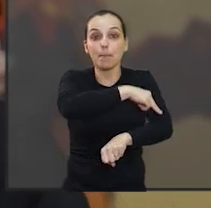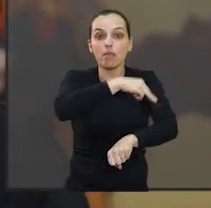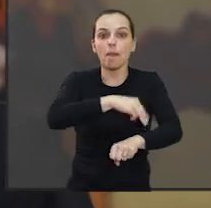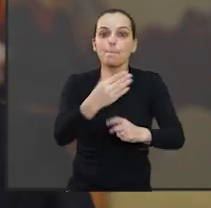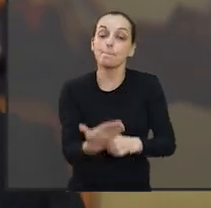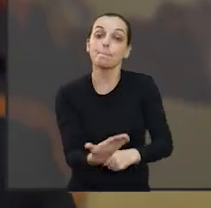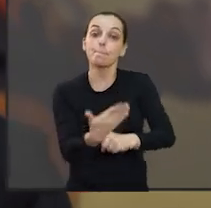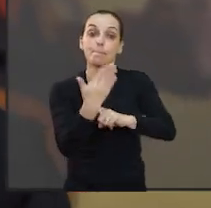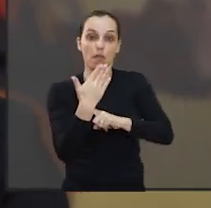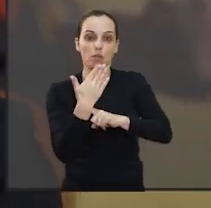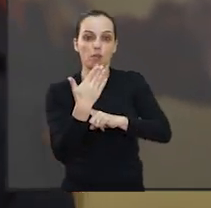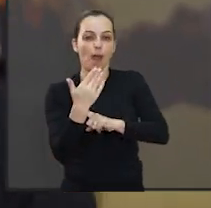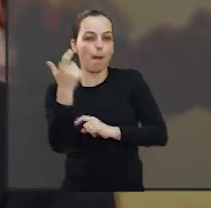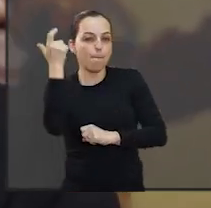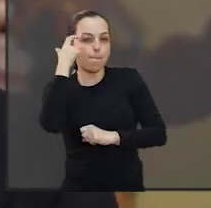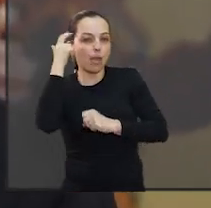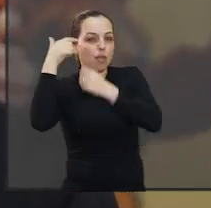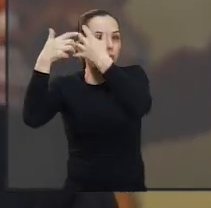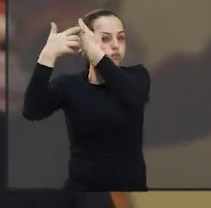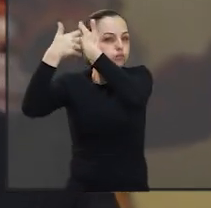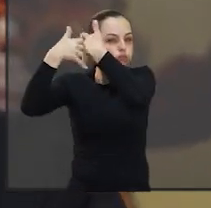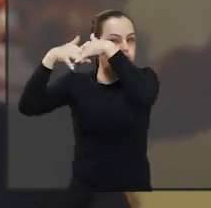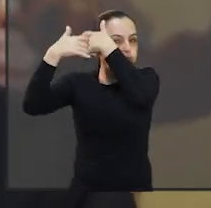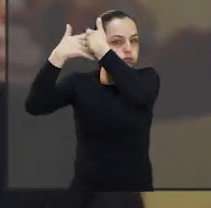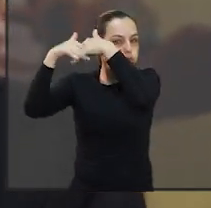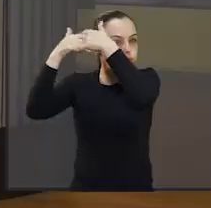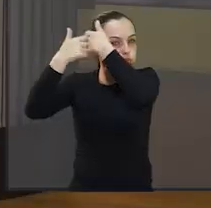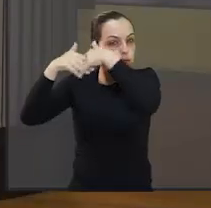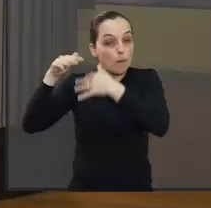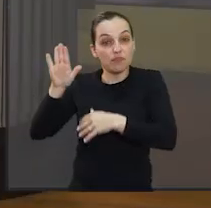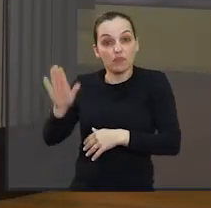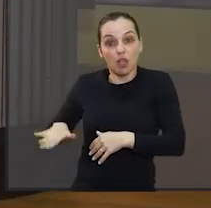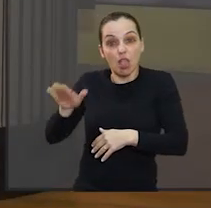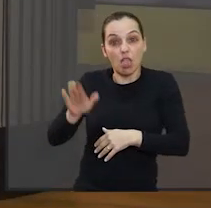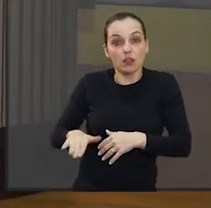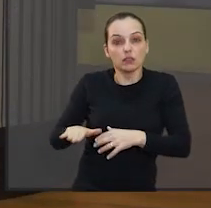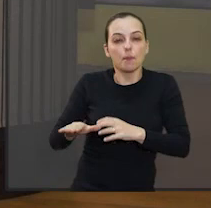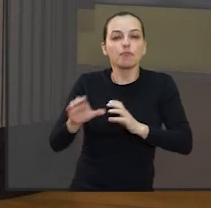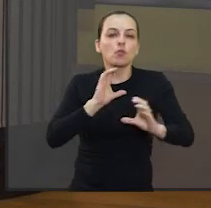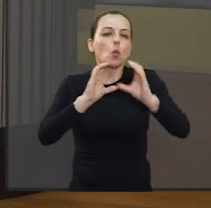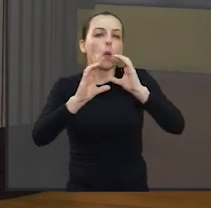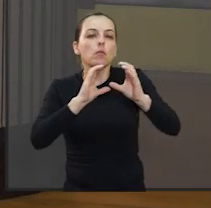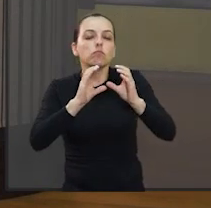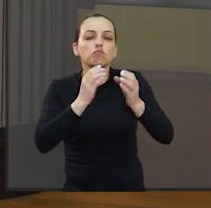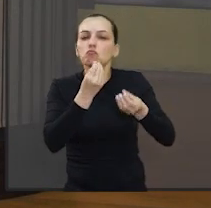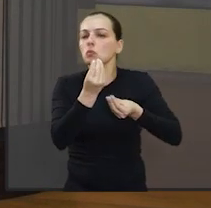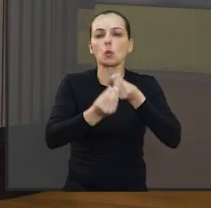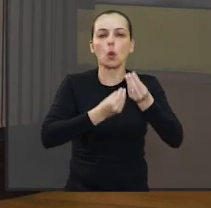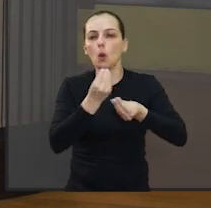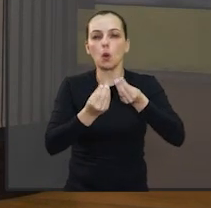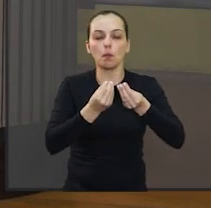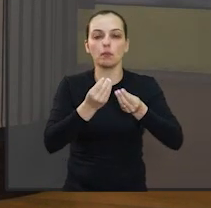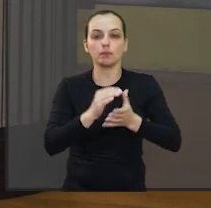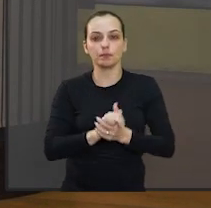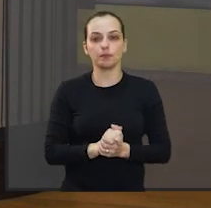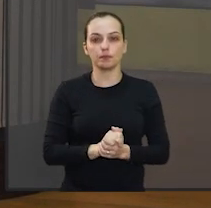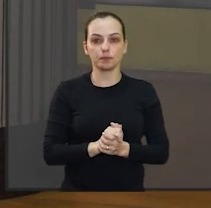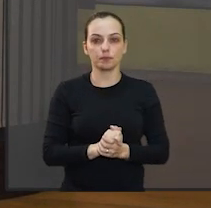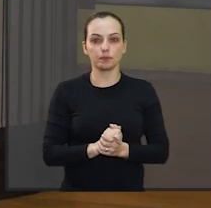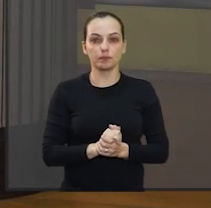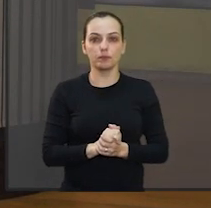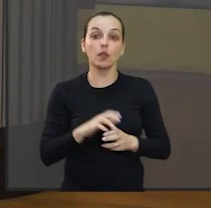era isso que eu queria fazer. Porém, o magistério me deu, confesso, uma boa base para que